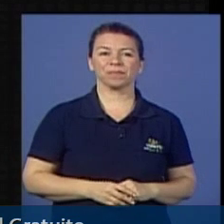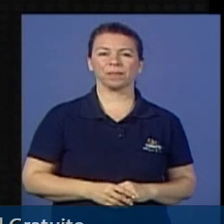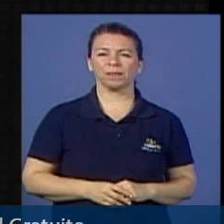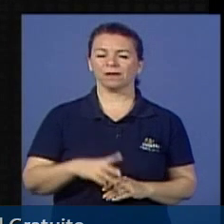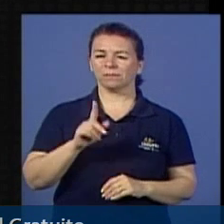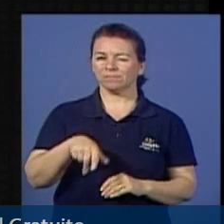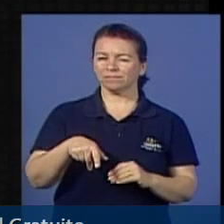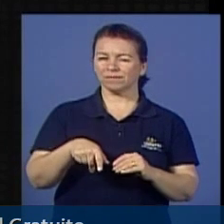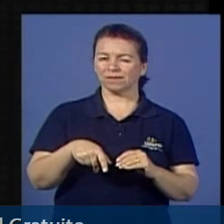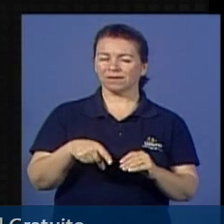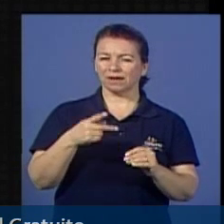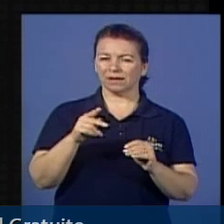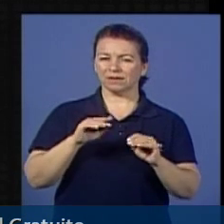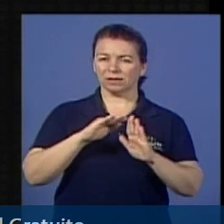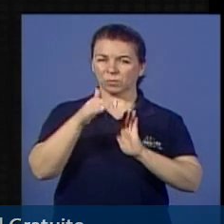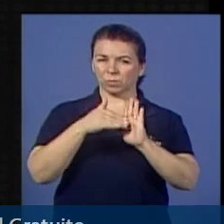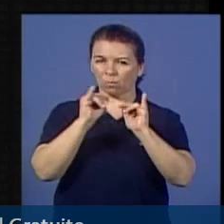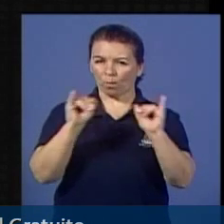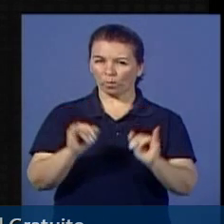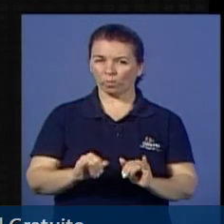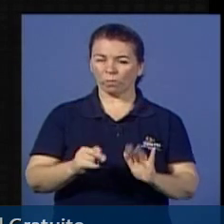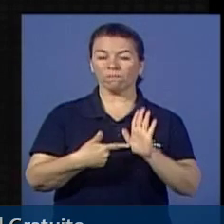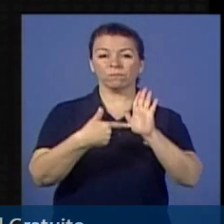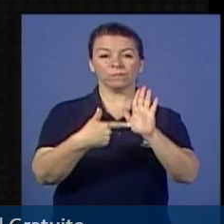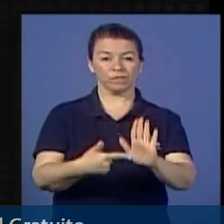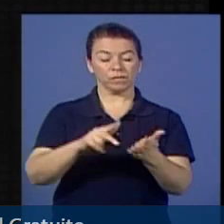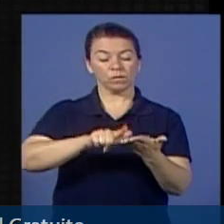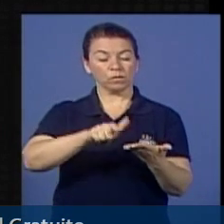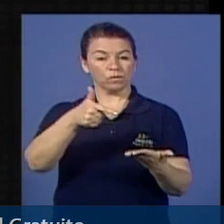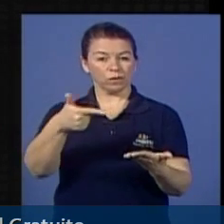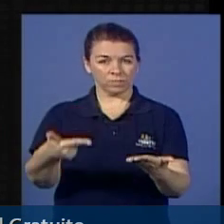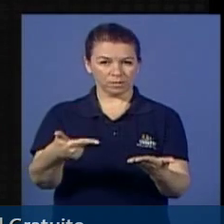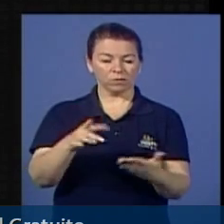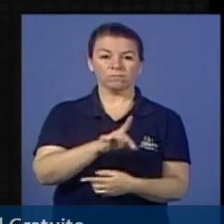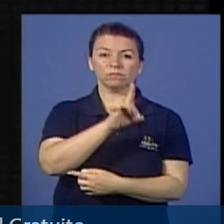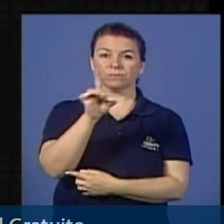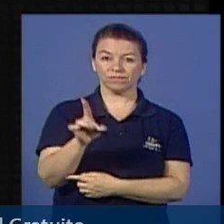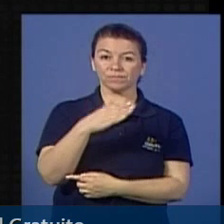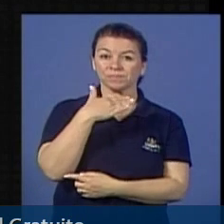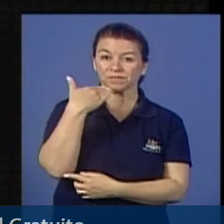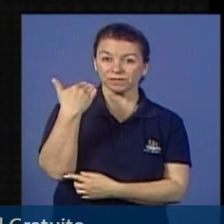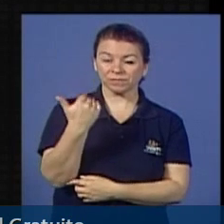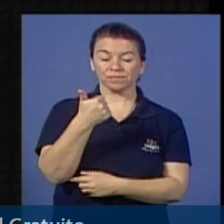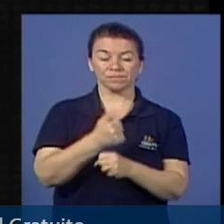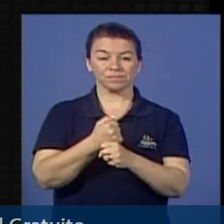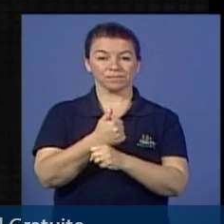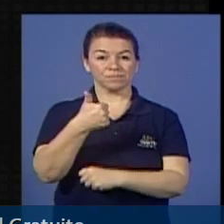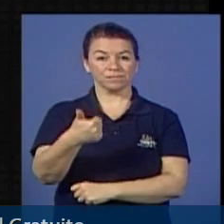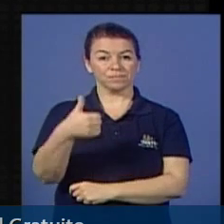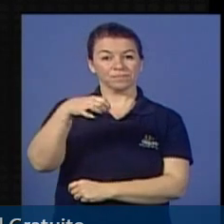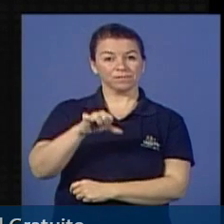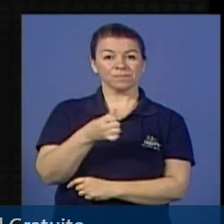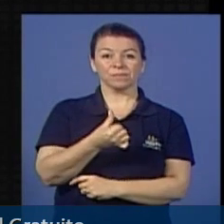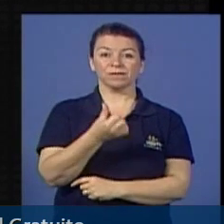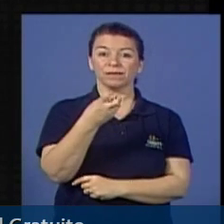imagem foi publicada no jornal Correio da Manhã, no dia de finados de 1965.